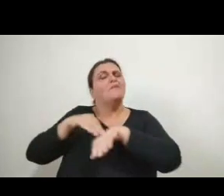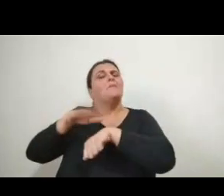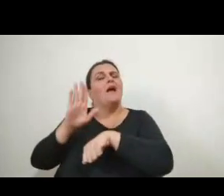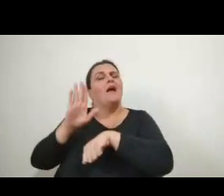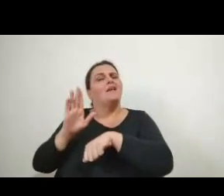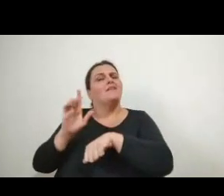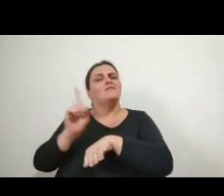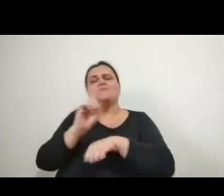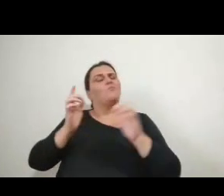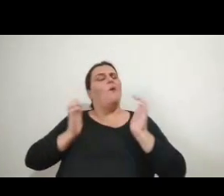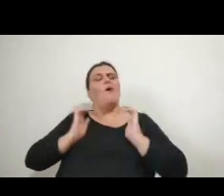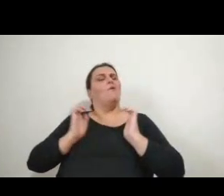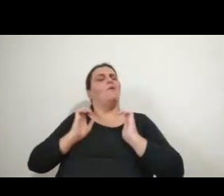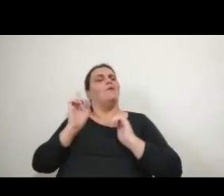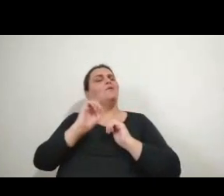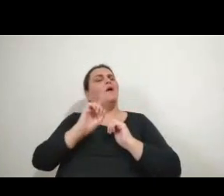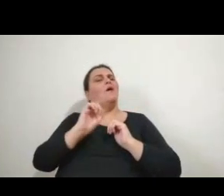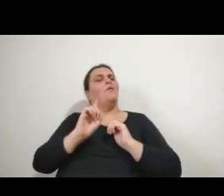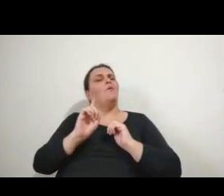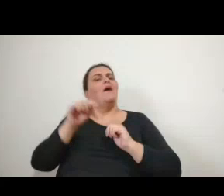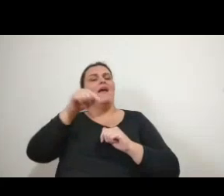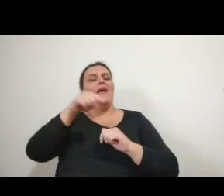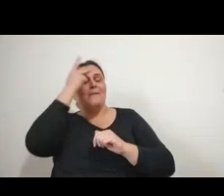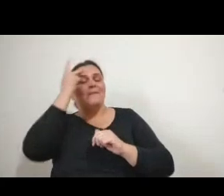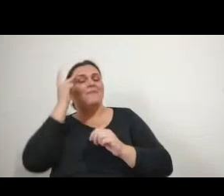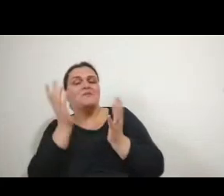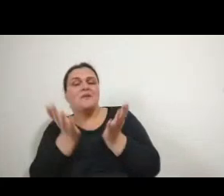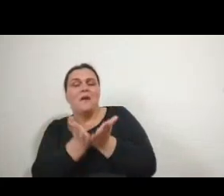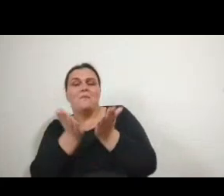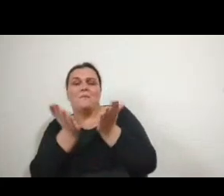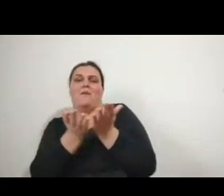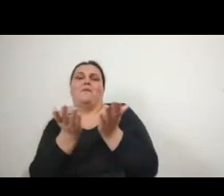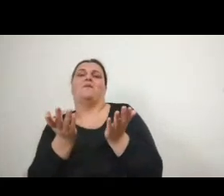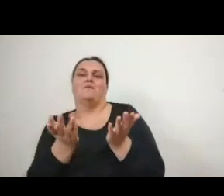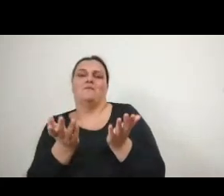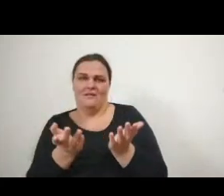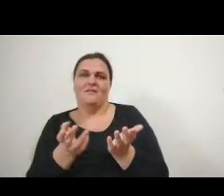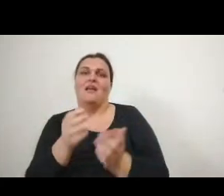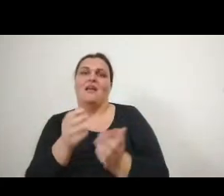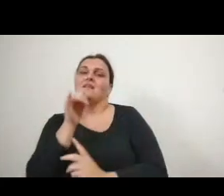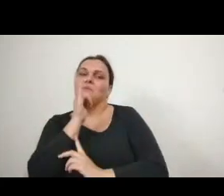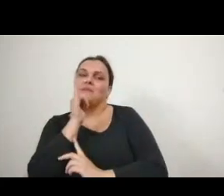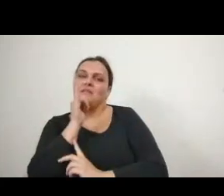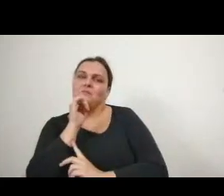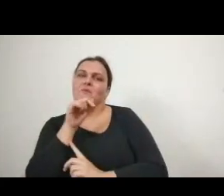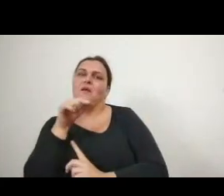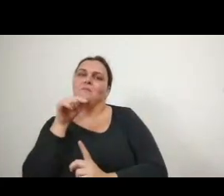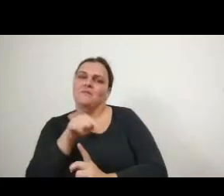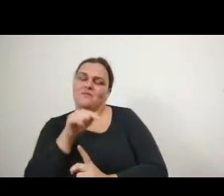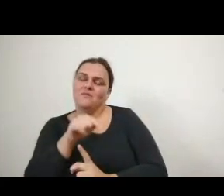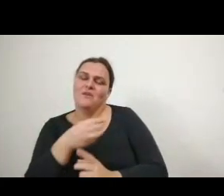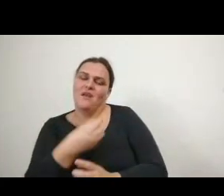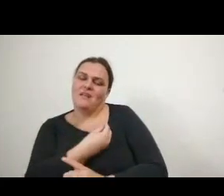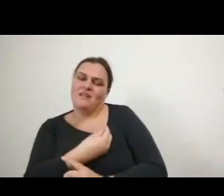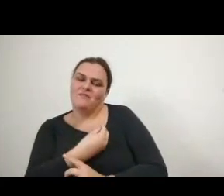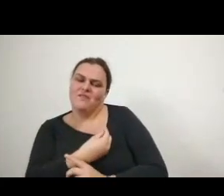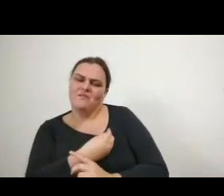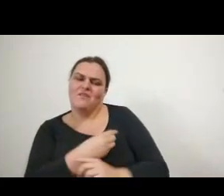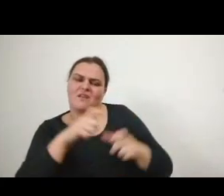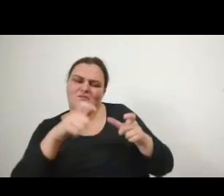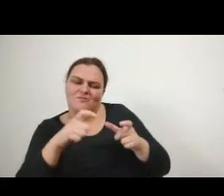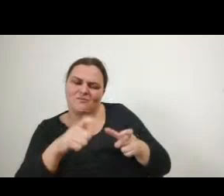E aí, nessas populações mais vulneráveis, como as que vivem em áreas de risco, pequenos agricultores, pessoas de